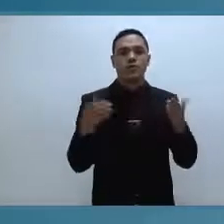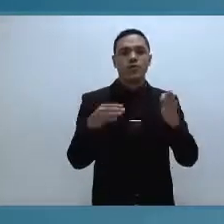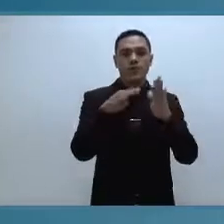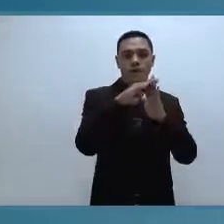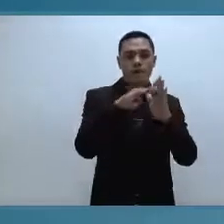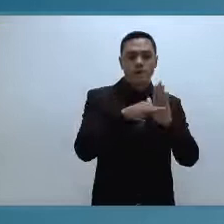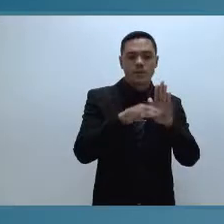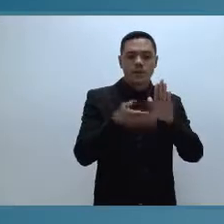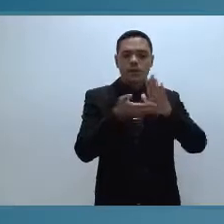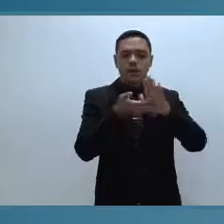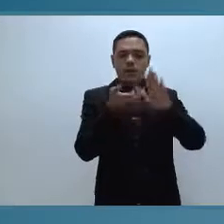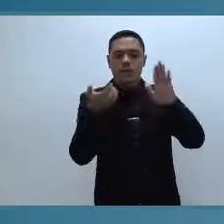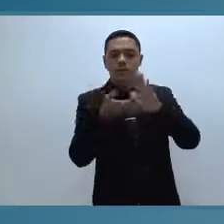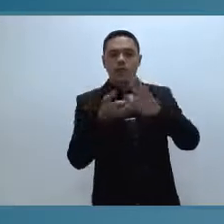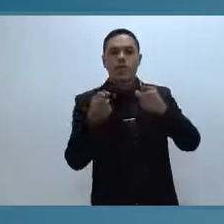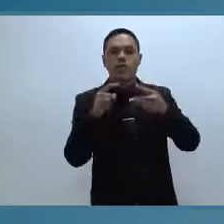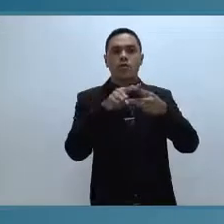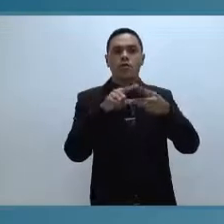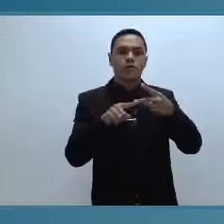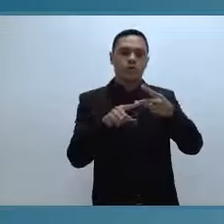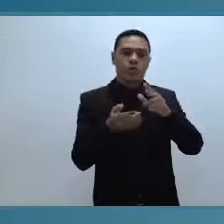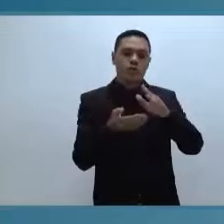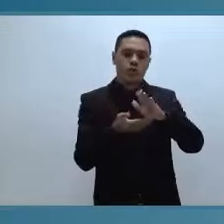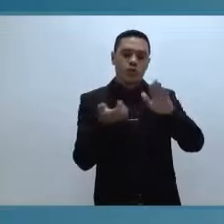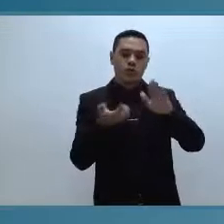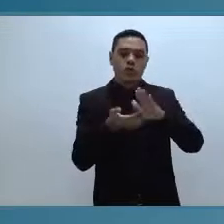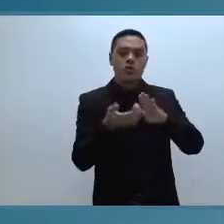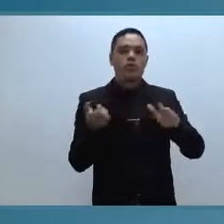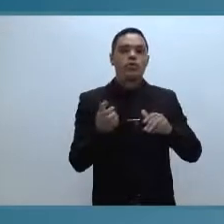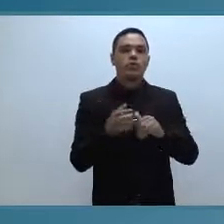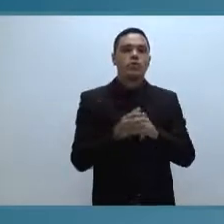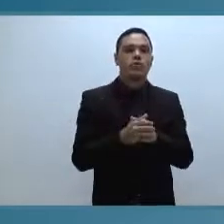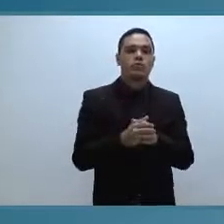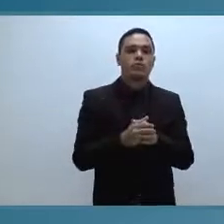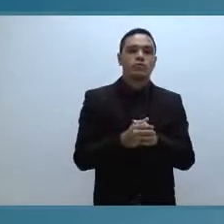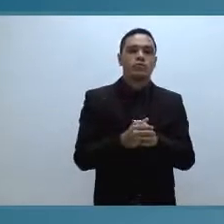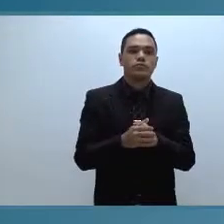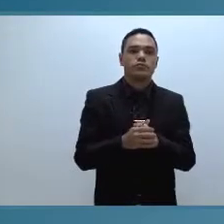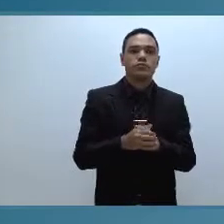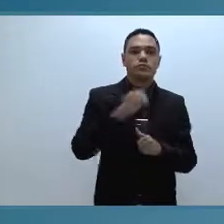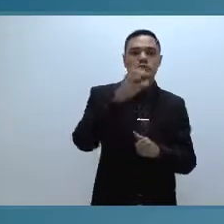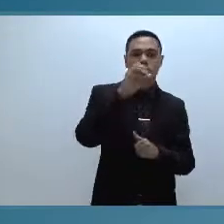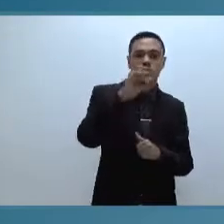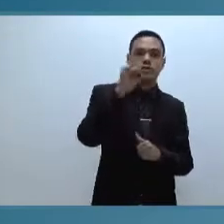para uma melhor análise. O de número é